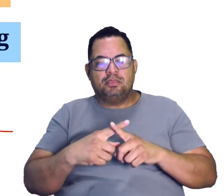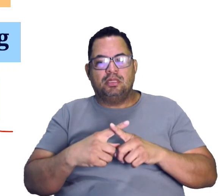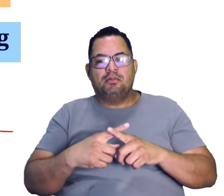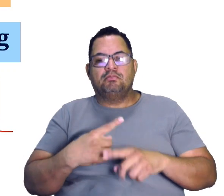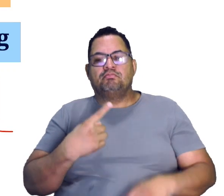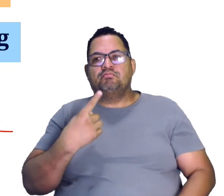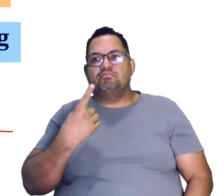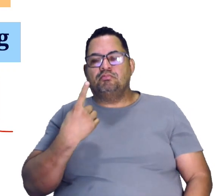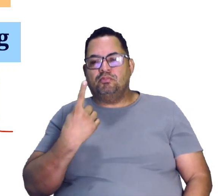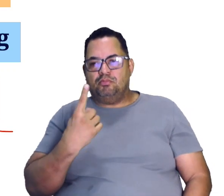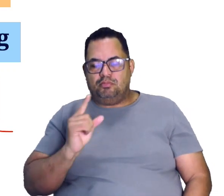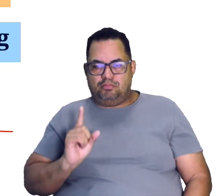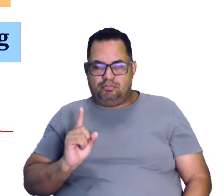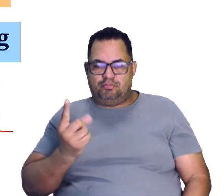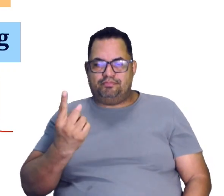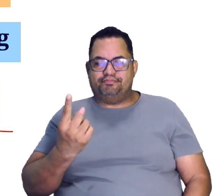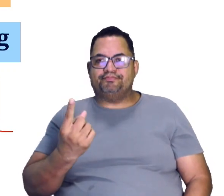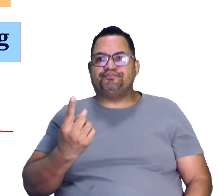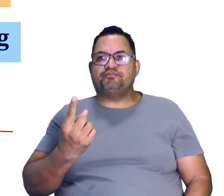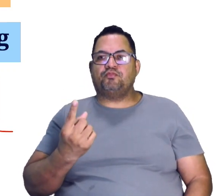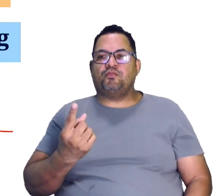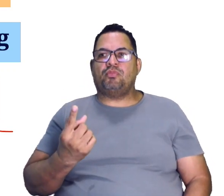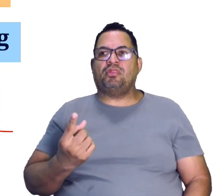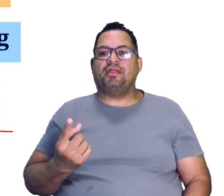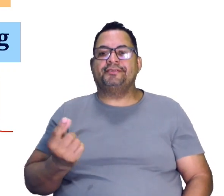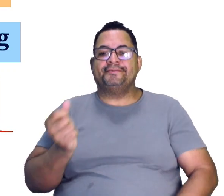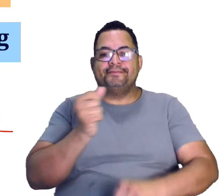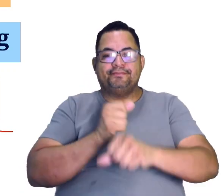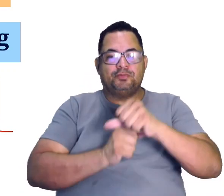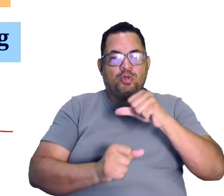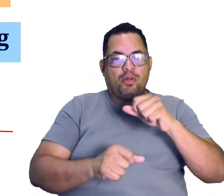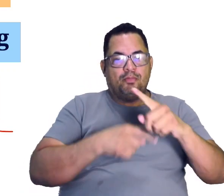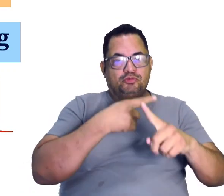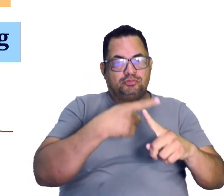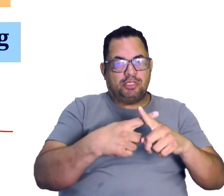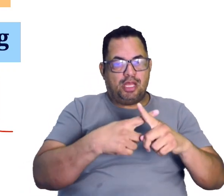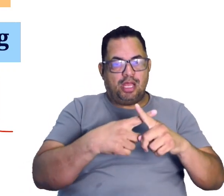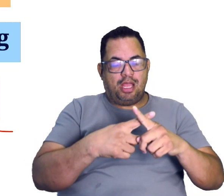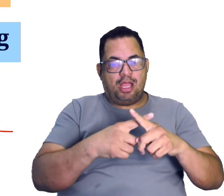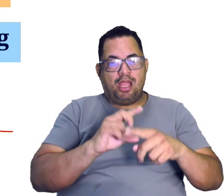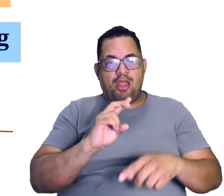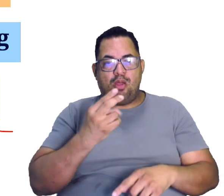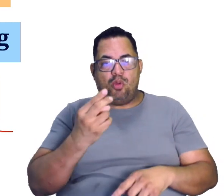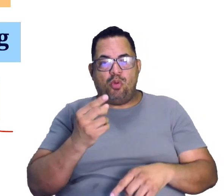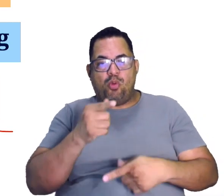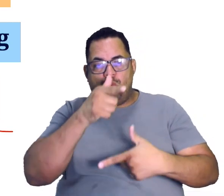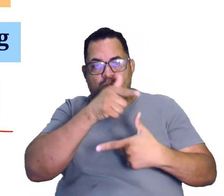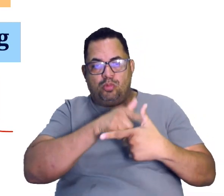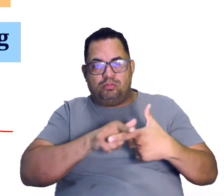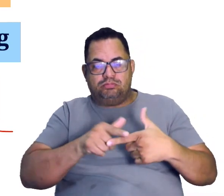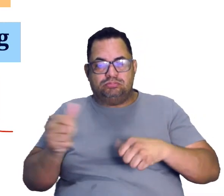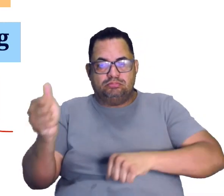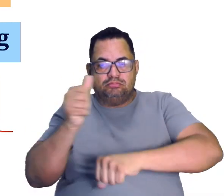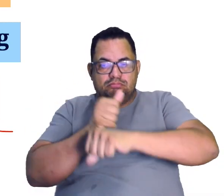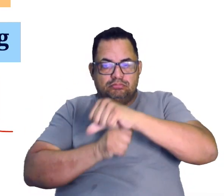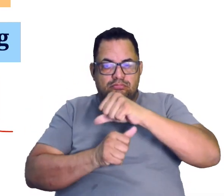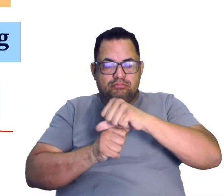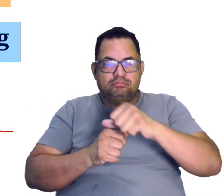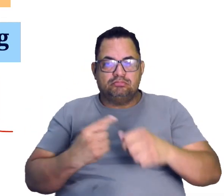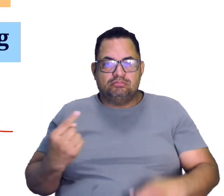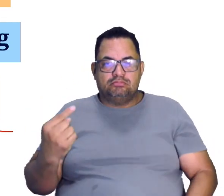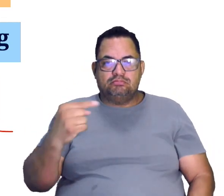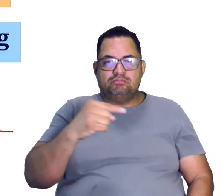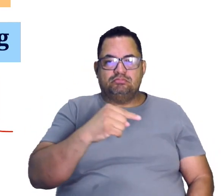isso que vai dar esse 1 milhão. Então, essa vai ser a relação. Professora, eu preciso fazer o caminho inverso. Eu